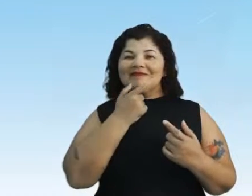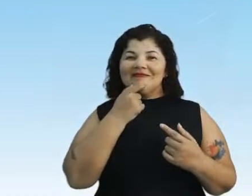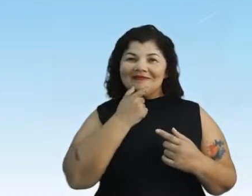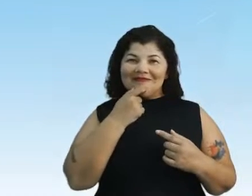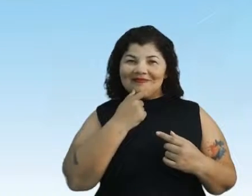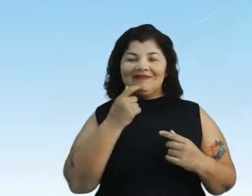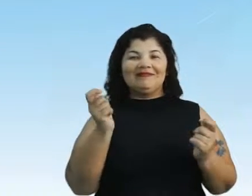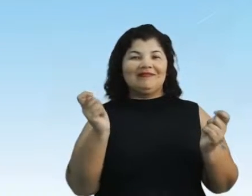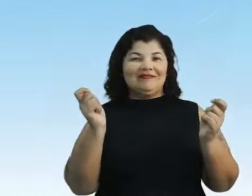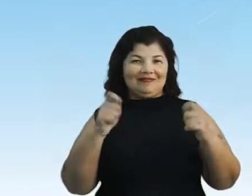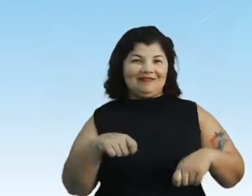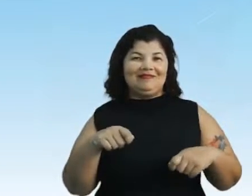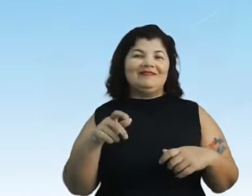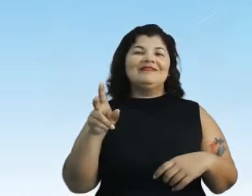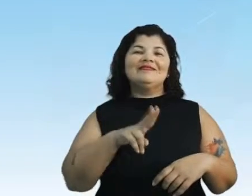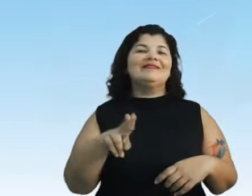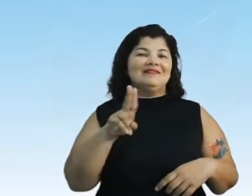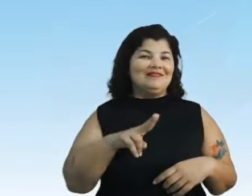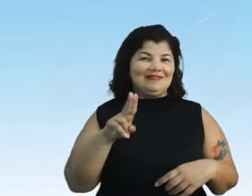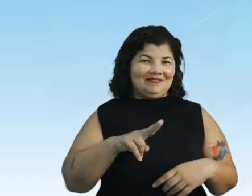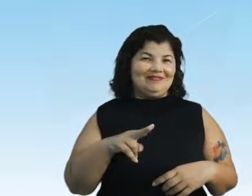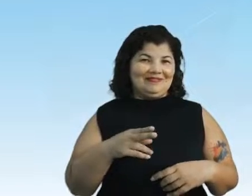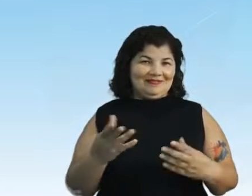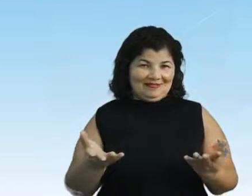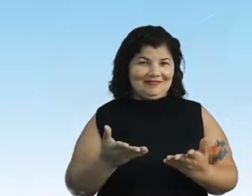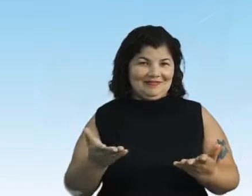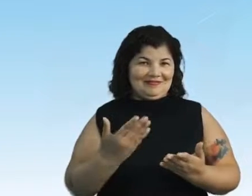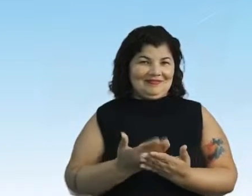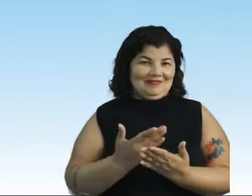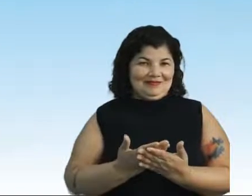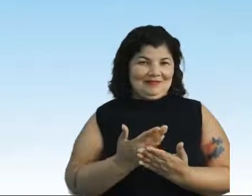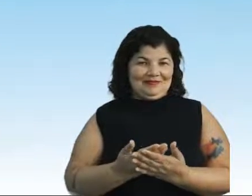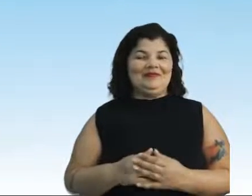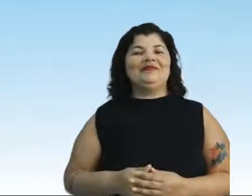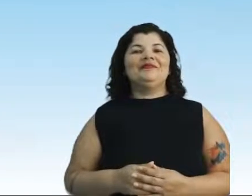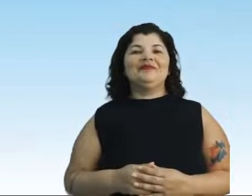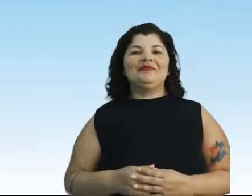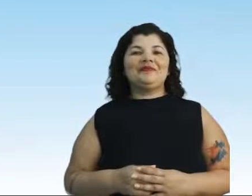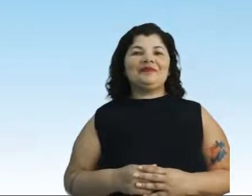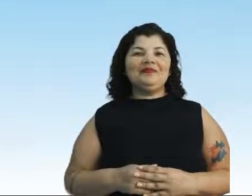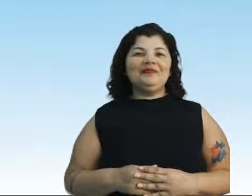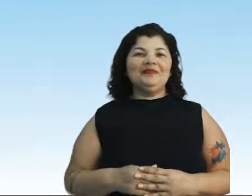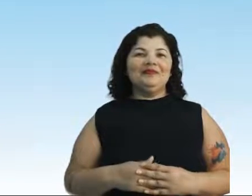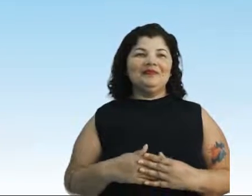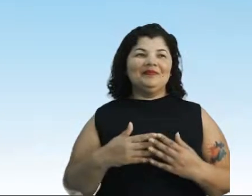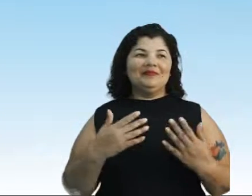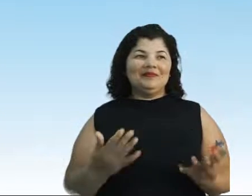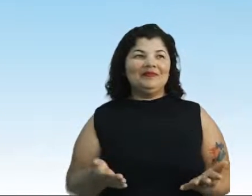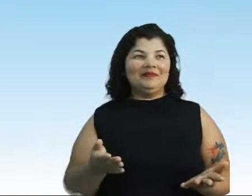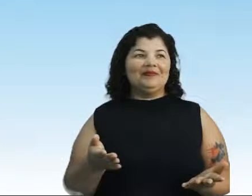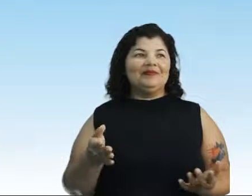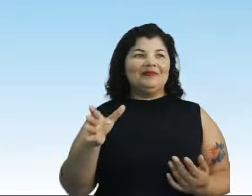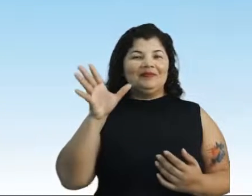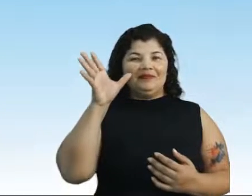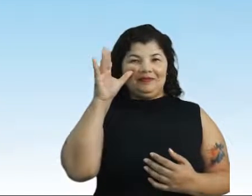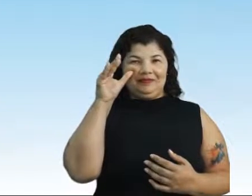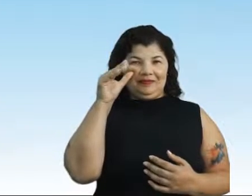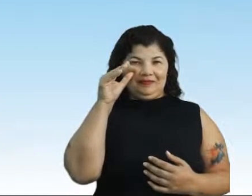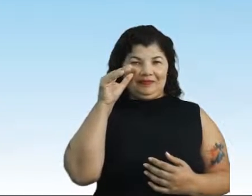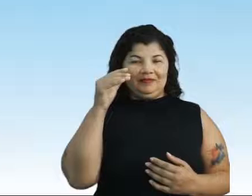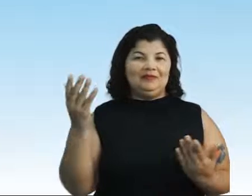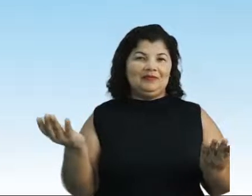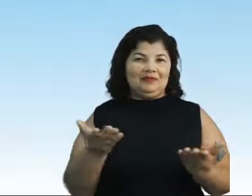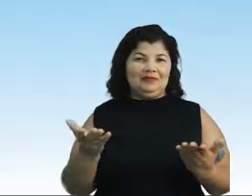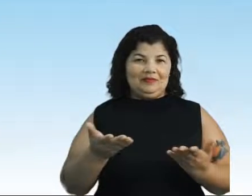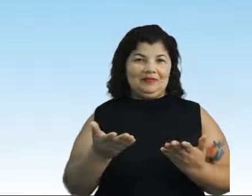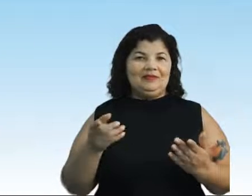você já pode usar nessa aula comigo. Olha só, a nossa curiosity de hoje vai ser